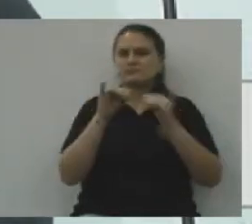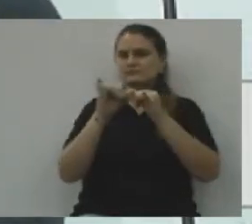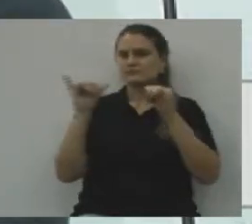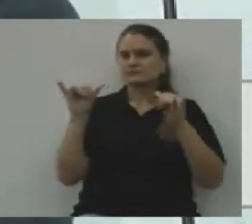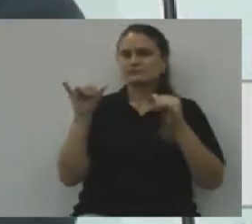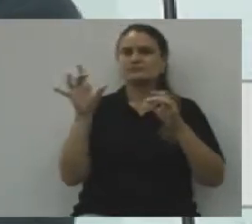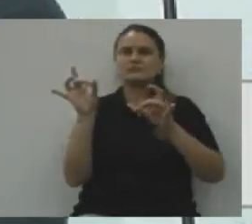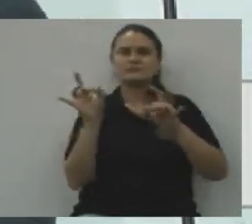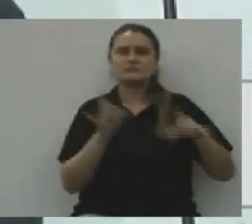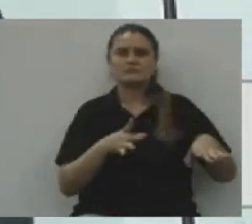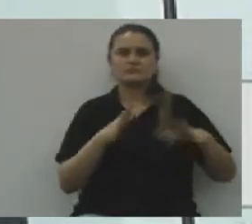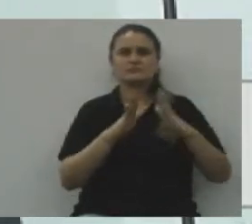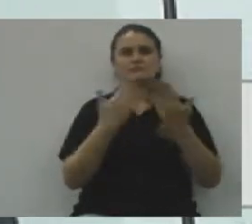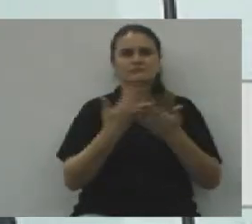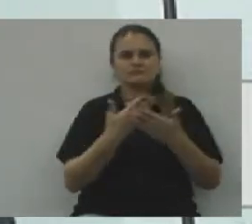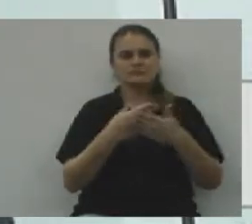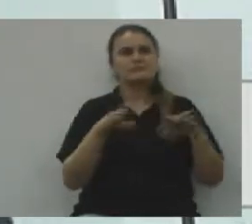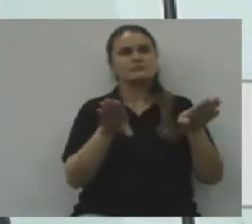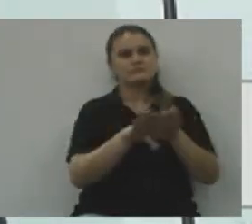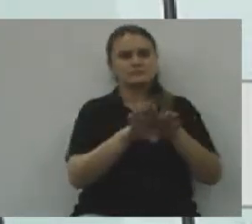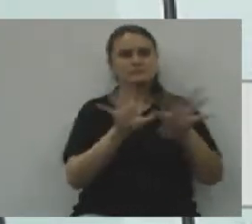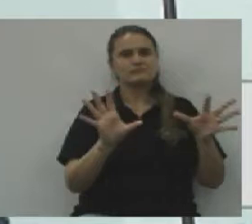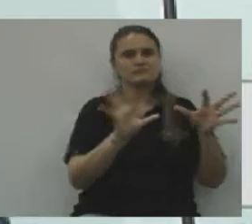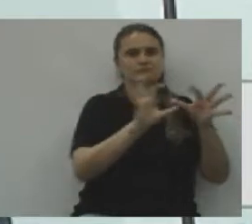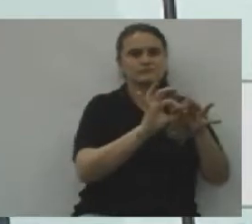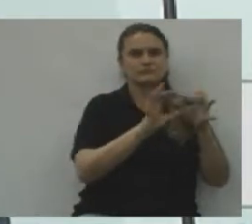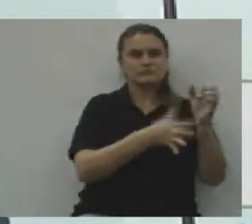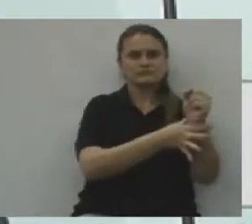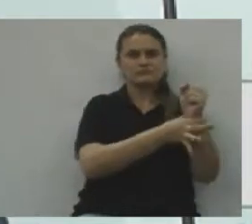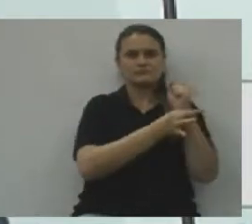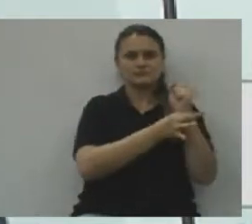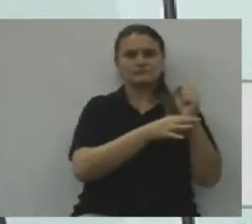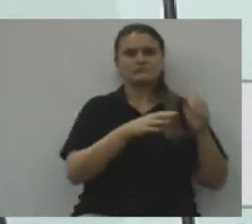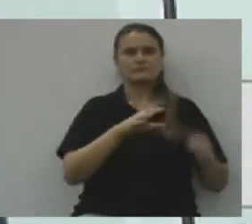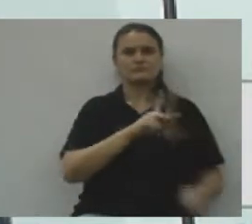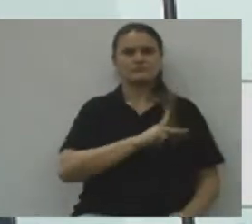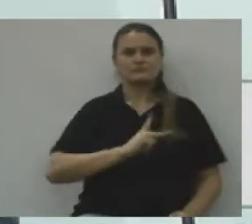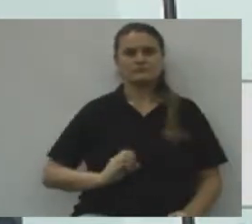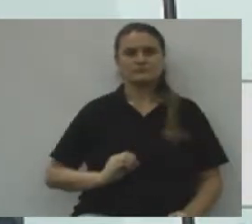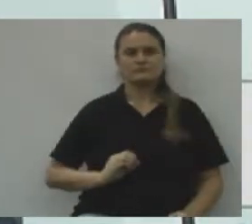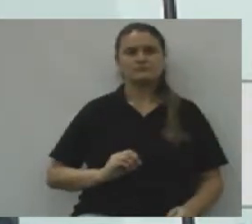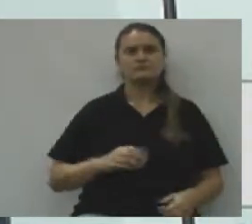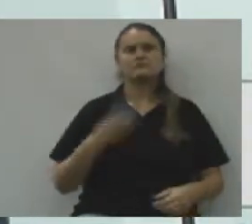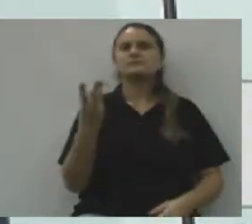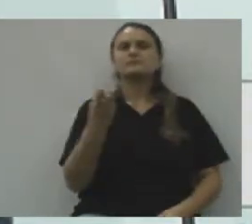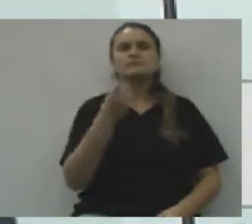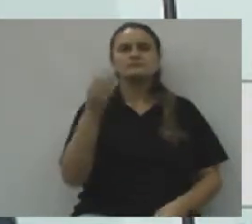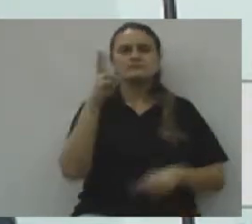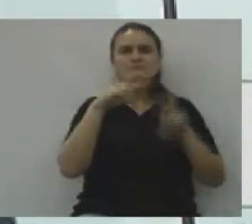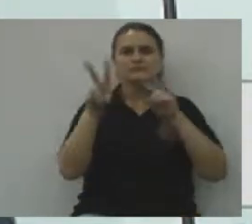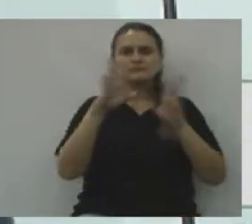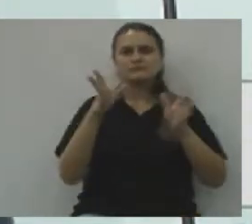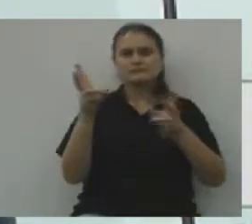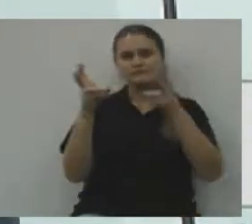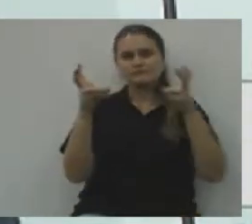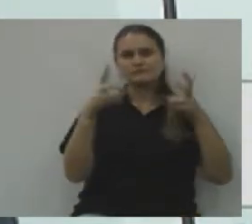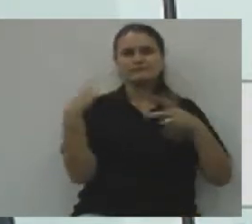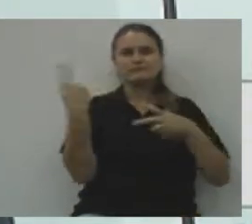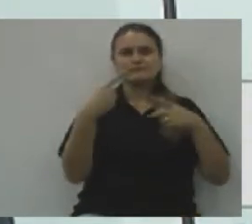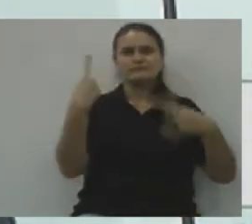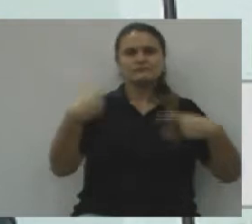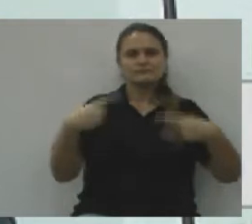da evasão escolar está intimamente ligada à questão da segurança pública, né? Nós quantas vezes já vi aqui os senhores